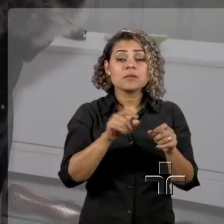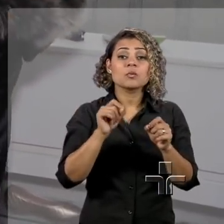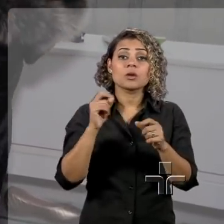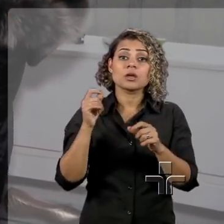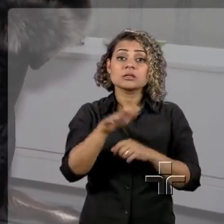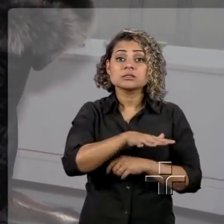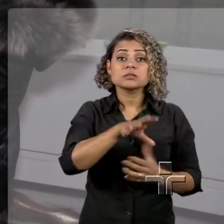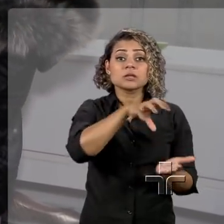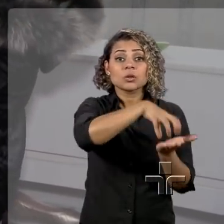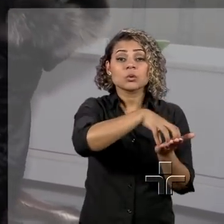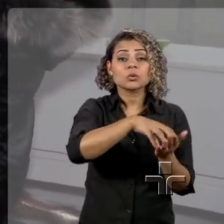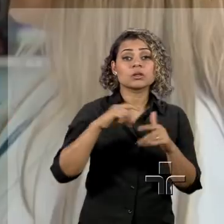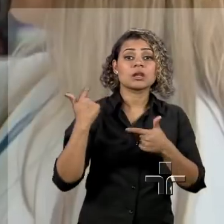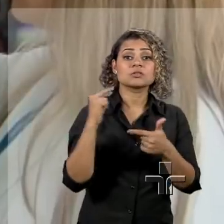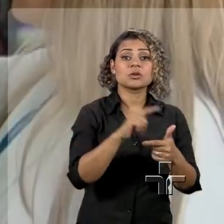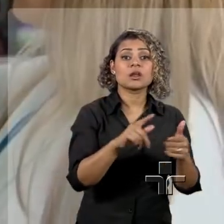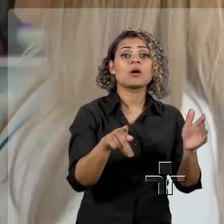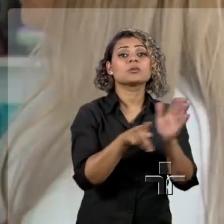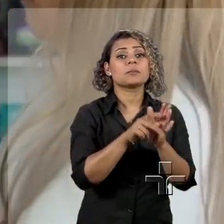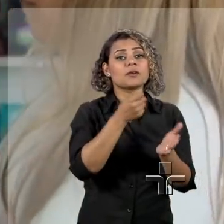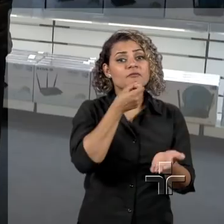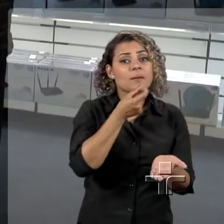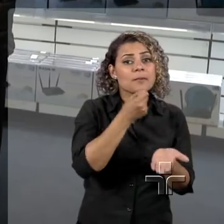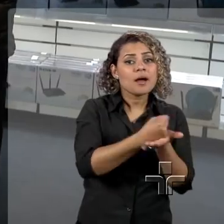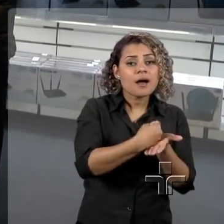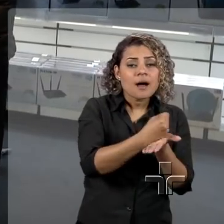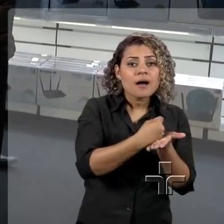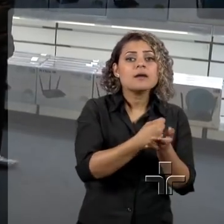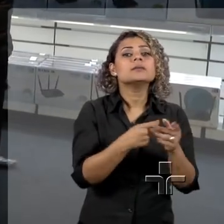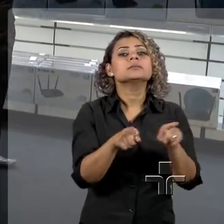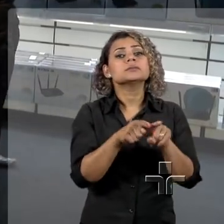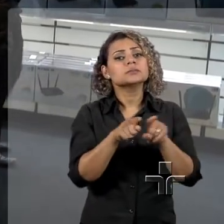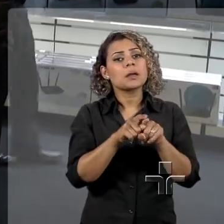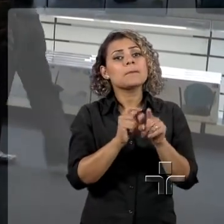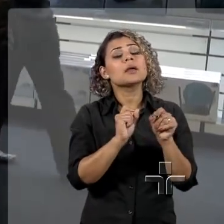tradicionais como as indústrias têxtil, farmacêutica e de